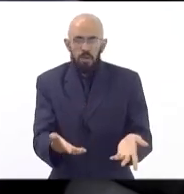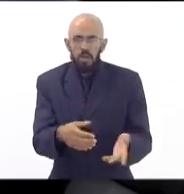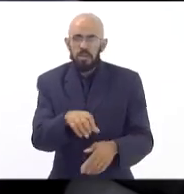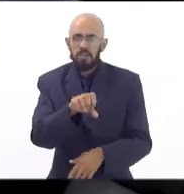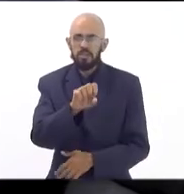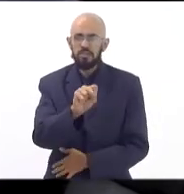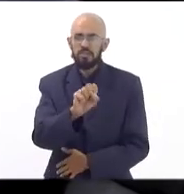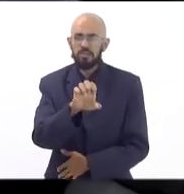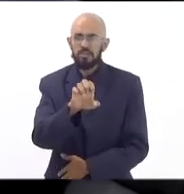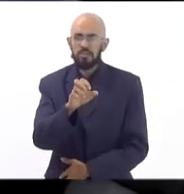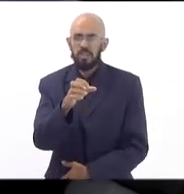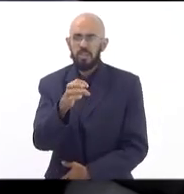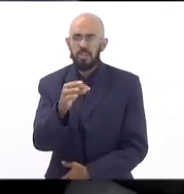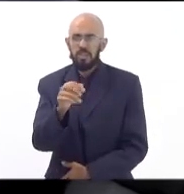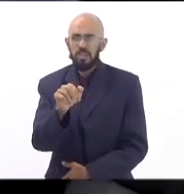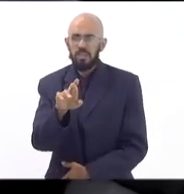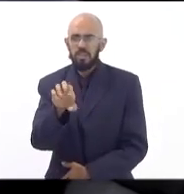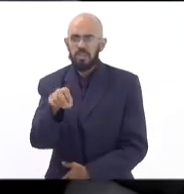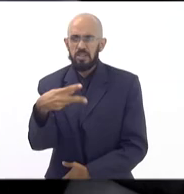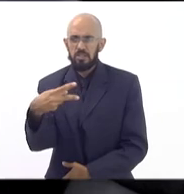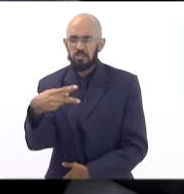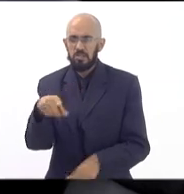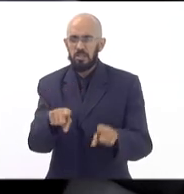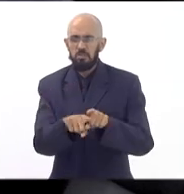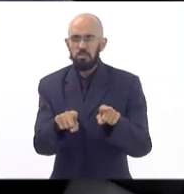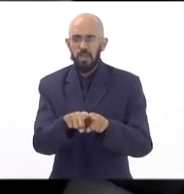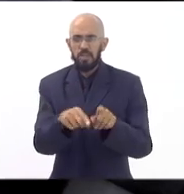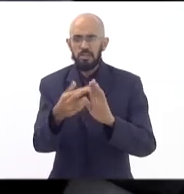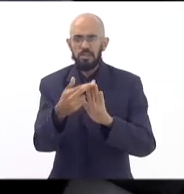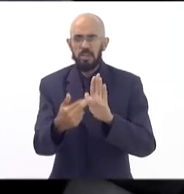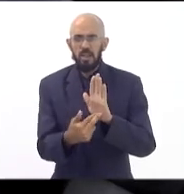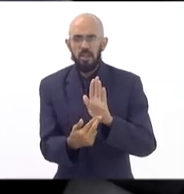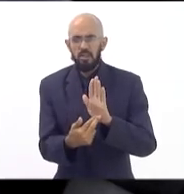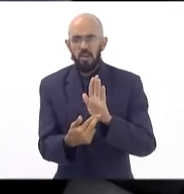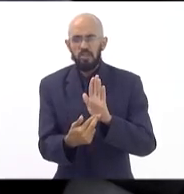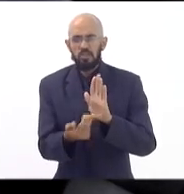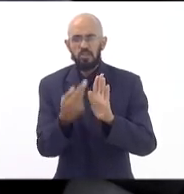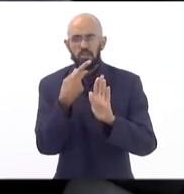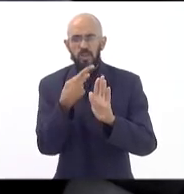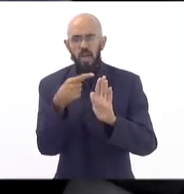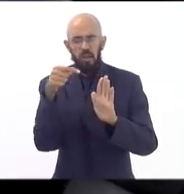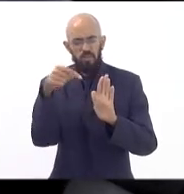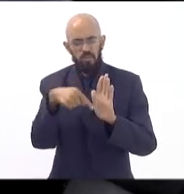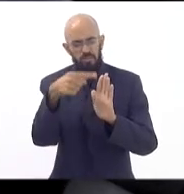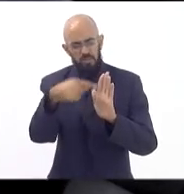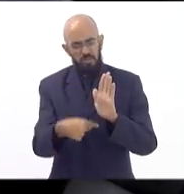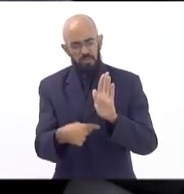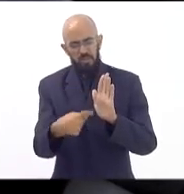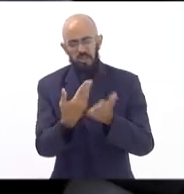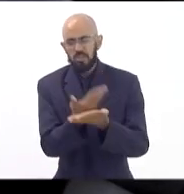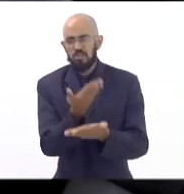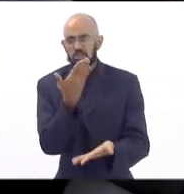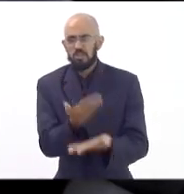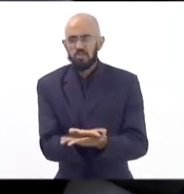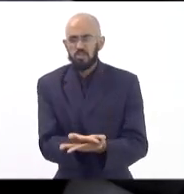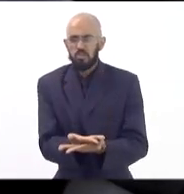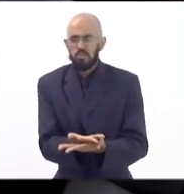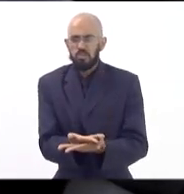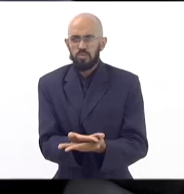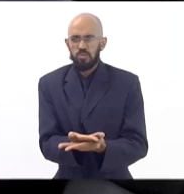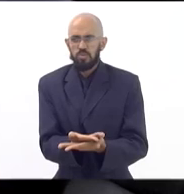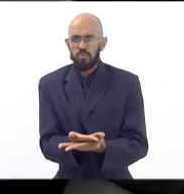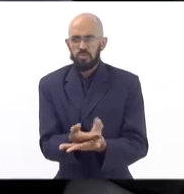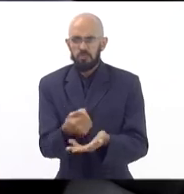trânsito também e esse relatório que foram medidos aqui dele esses estudos esse relatório as